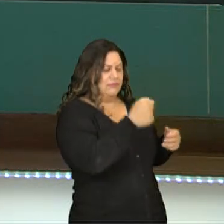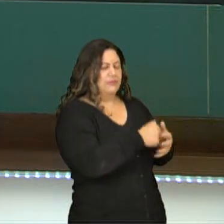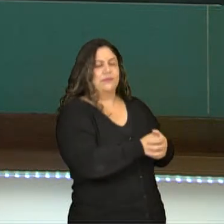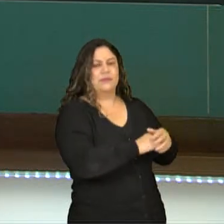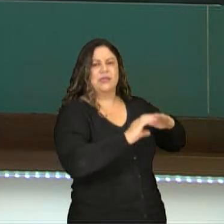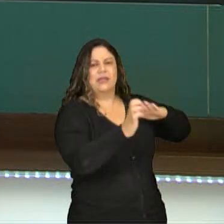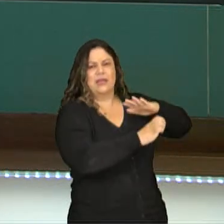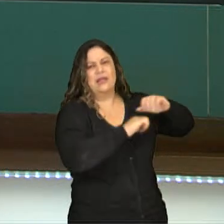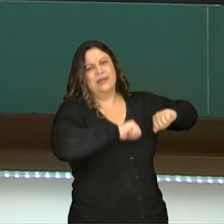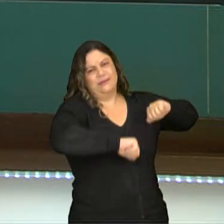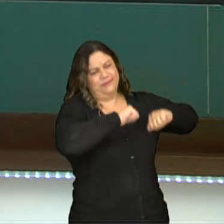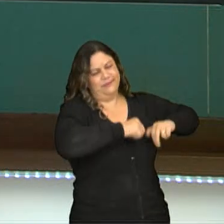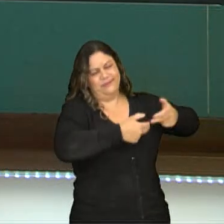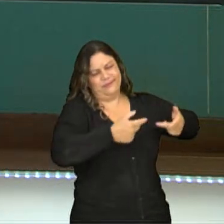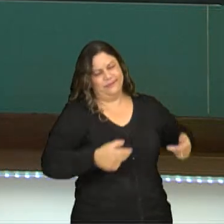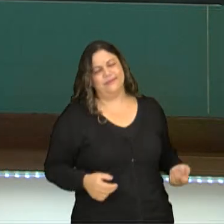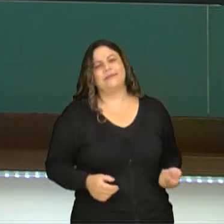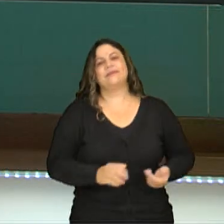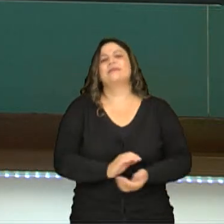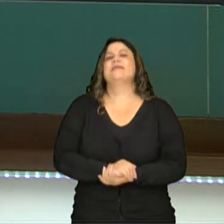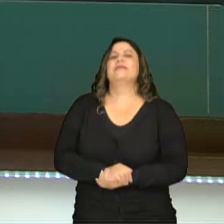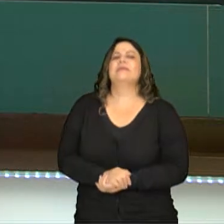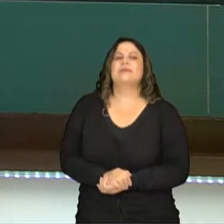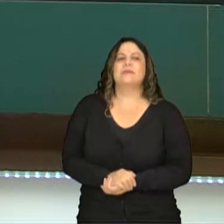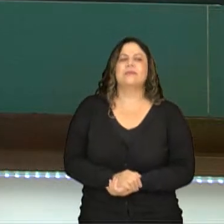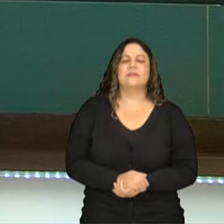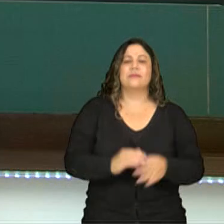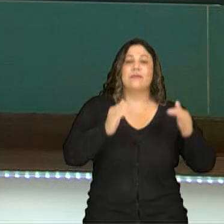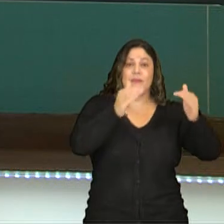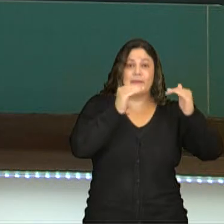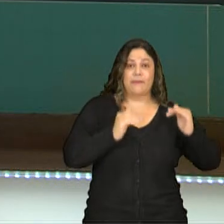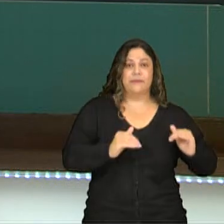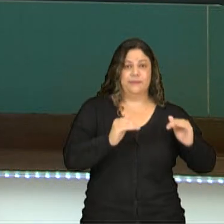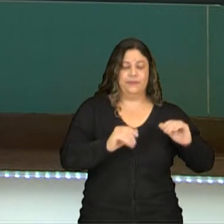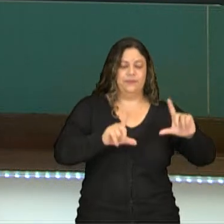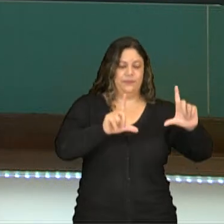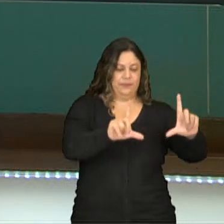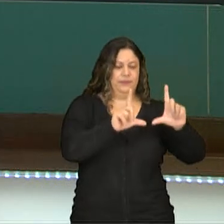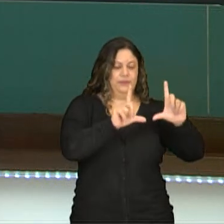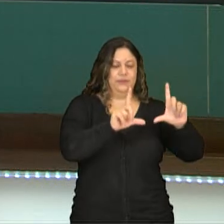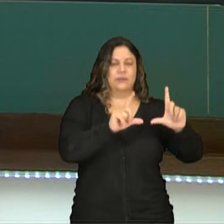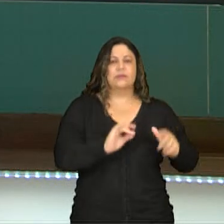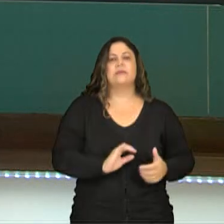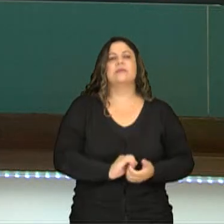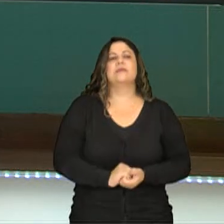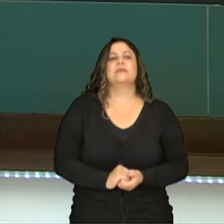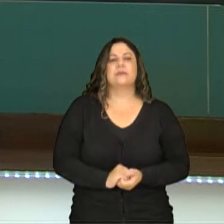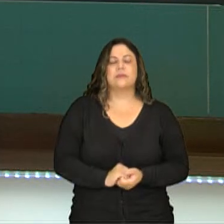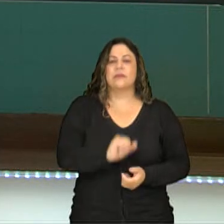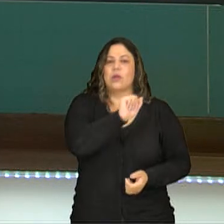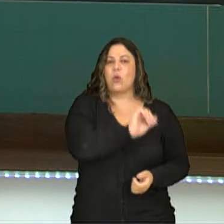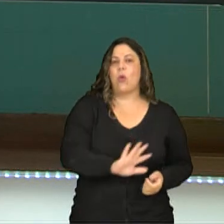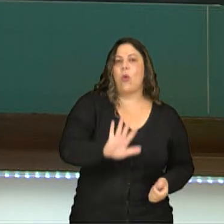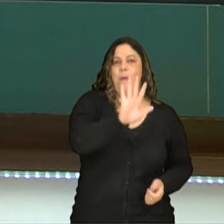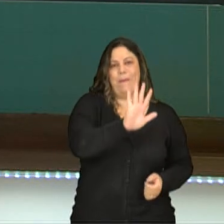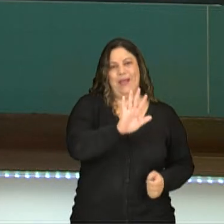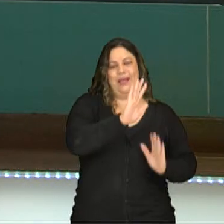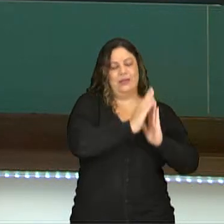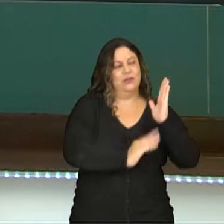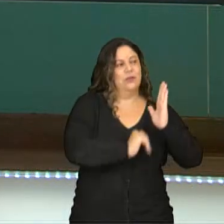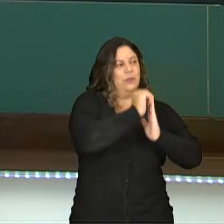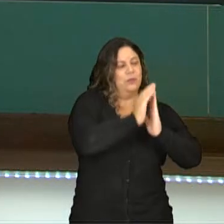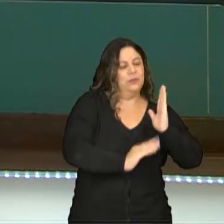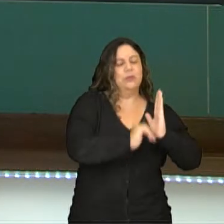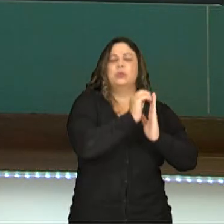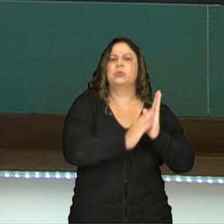indústrias aqui, enfim. Esse aqui de baixo, lá atrás, né, uma imagem, uma pintura rupestre, que